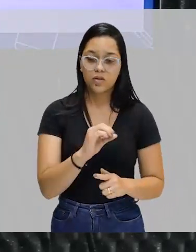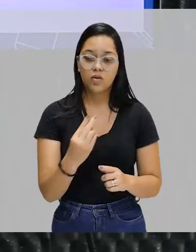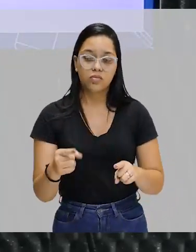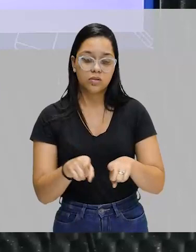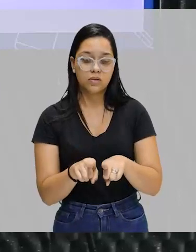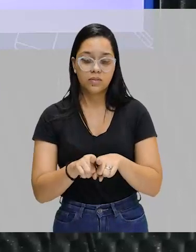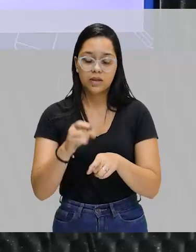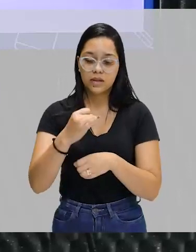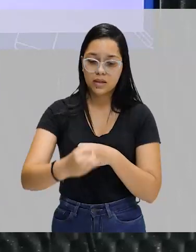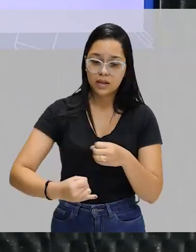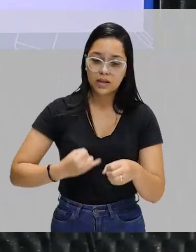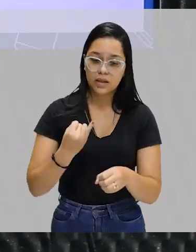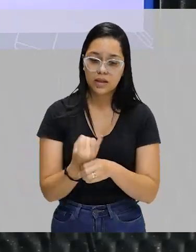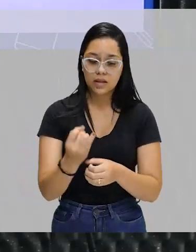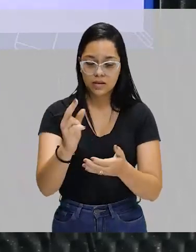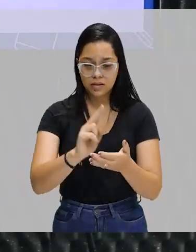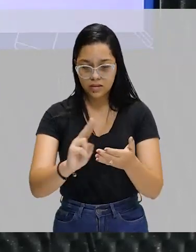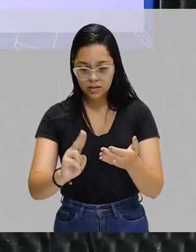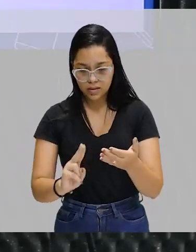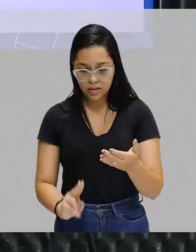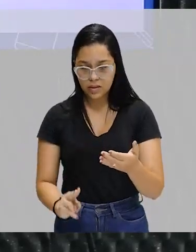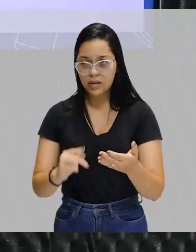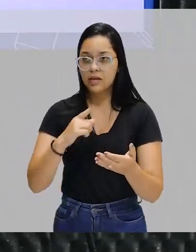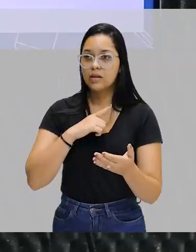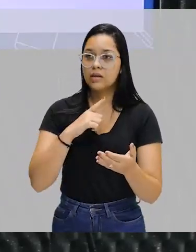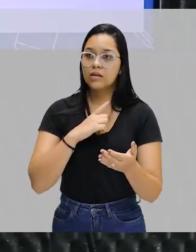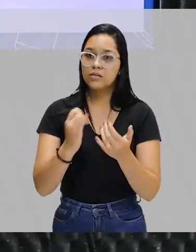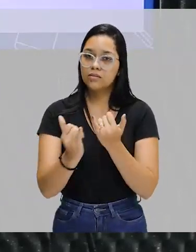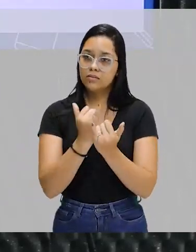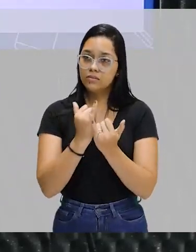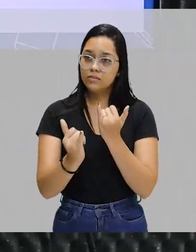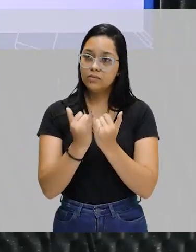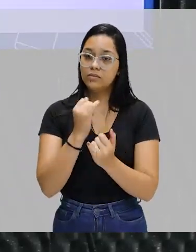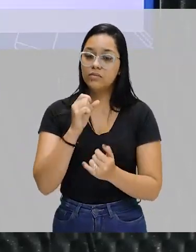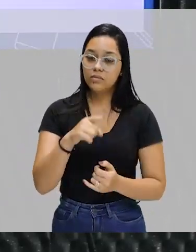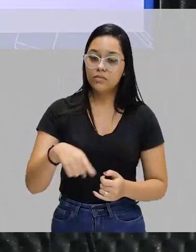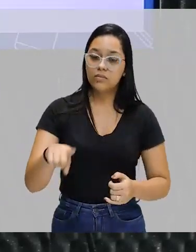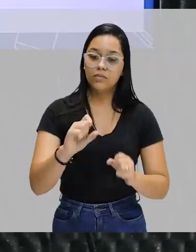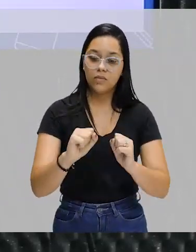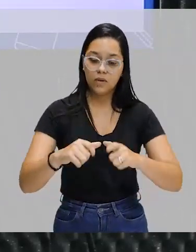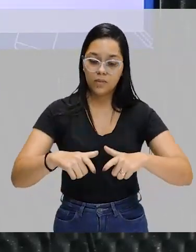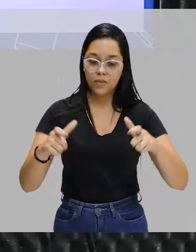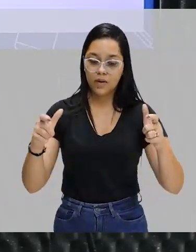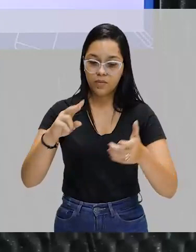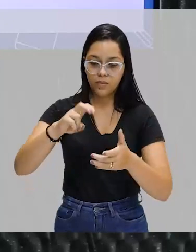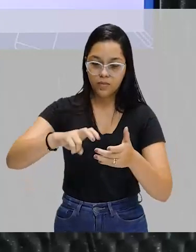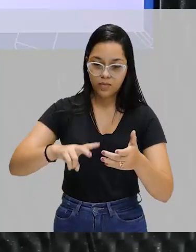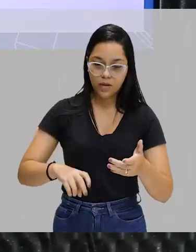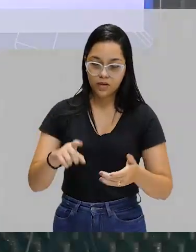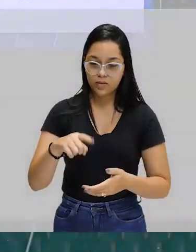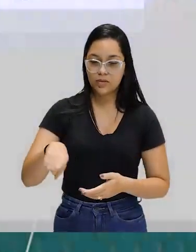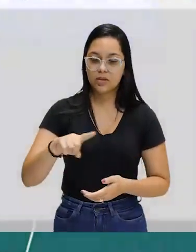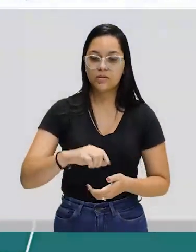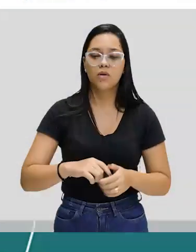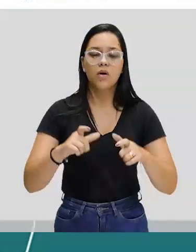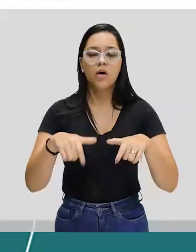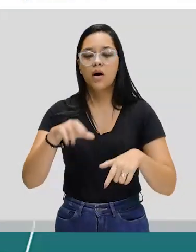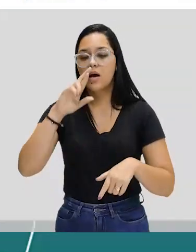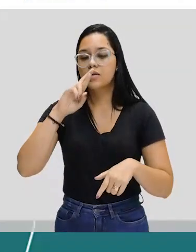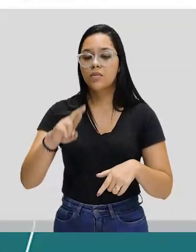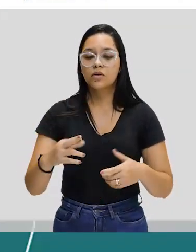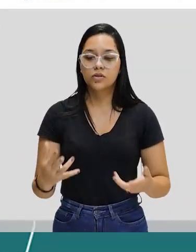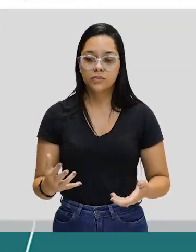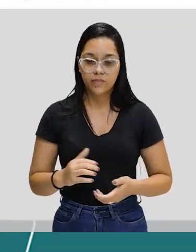na internet, lista de palavras que sejam semelhantes, para que vocês possam ampliar o vocabulário de vocês. Então, vamos ver a